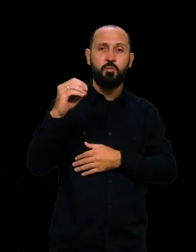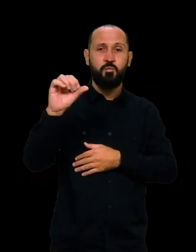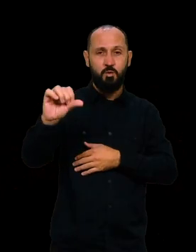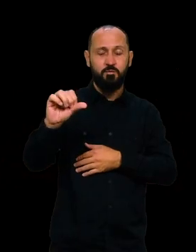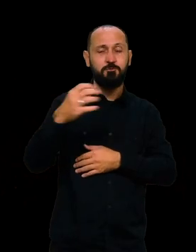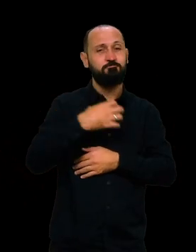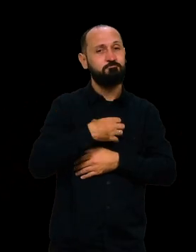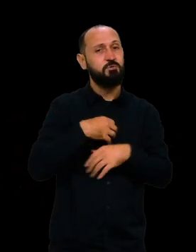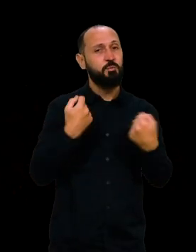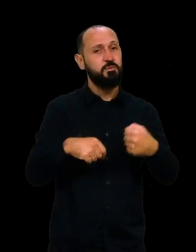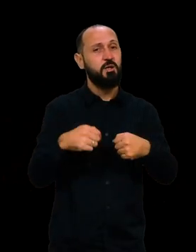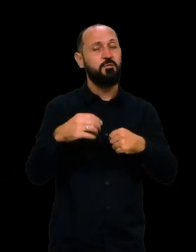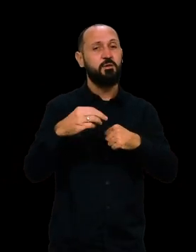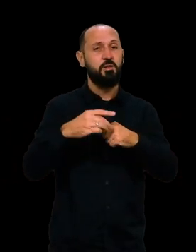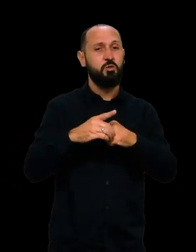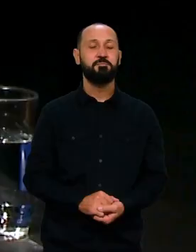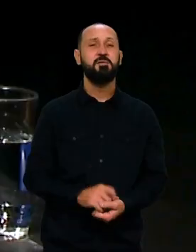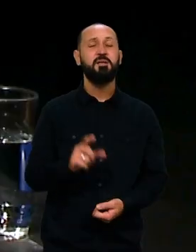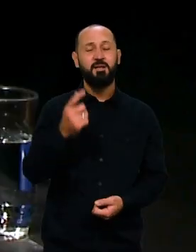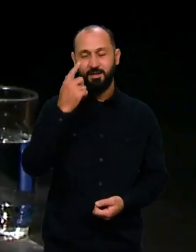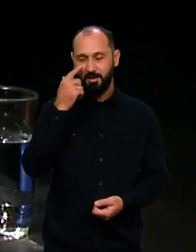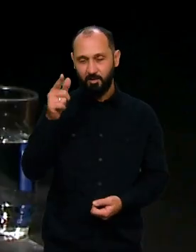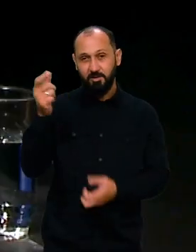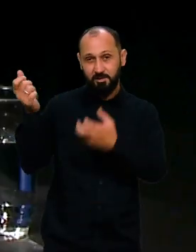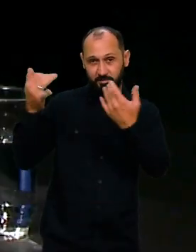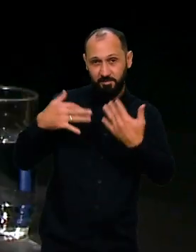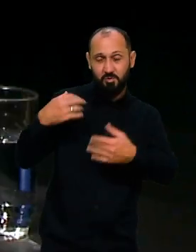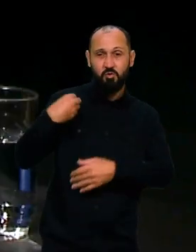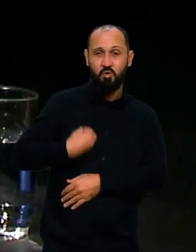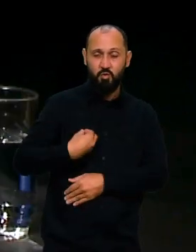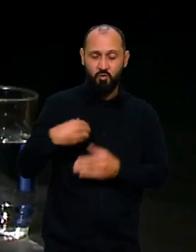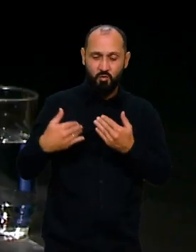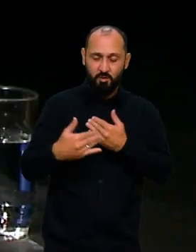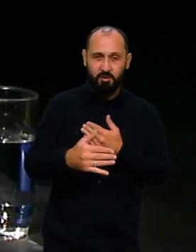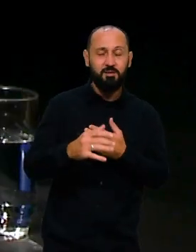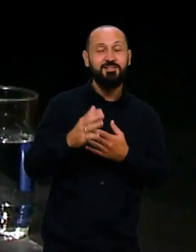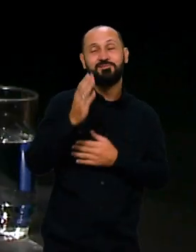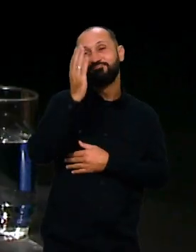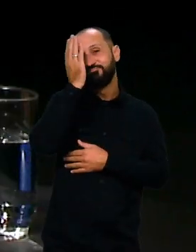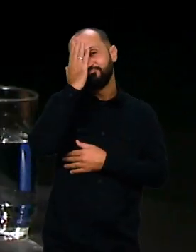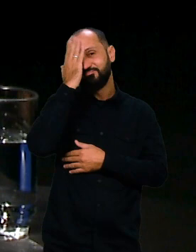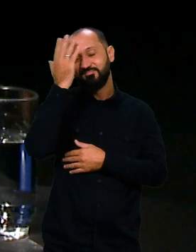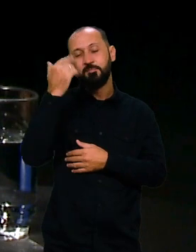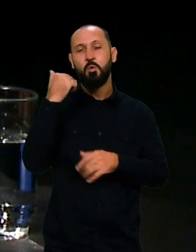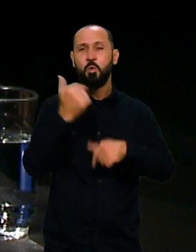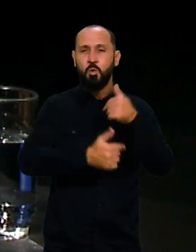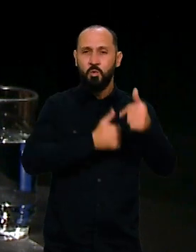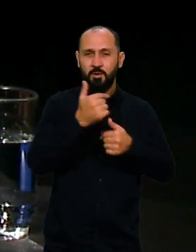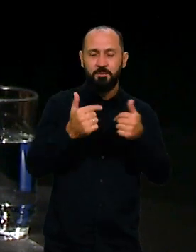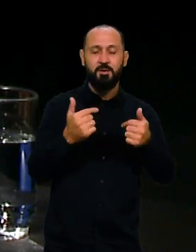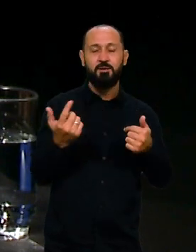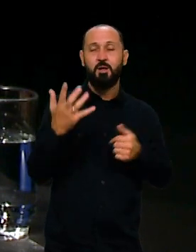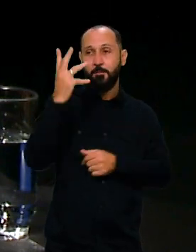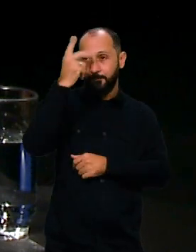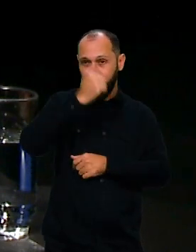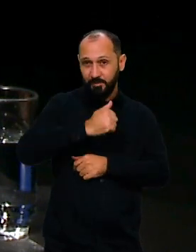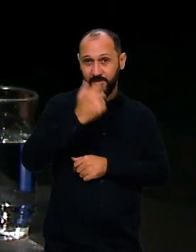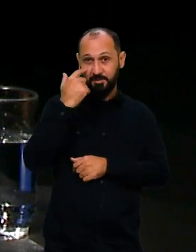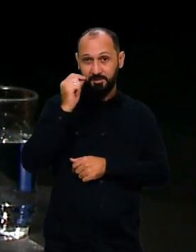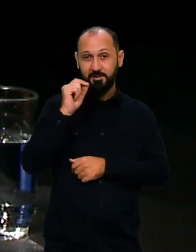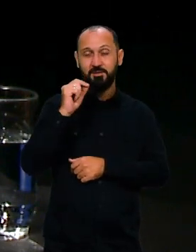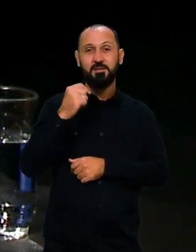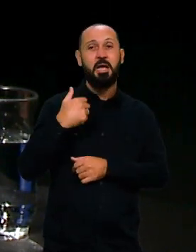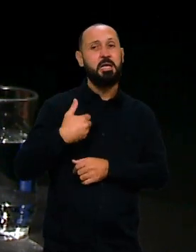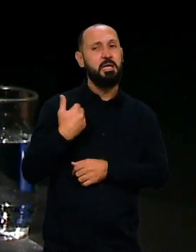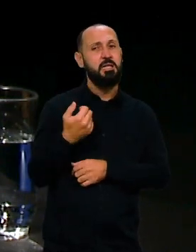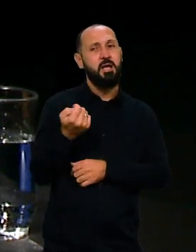que em 2009 sinto que era a necessidade de um doutorado. E Márcio, a gente está contando aqui sua trajetória, que é, sem dúvida, uma carreira já muito bonita,